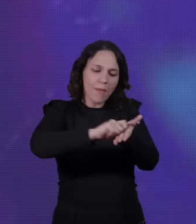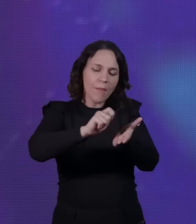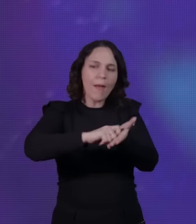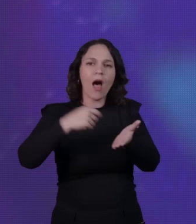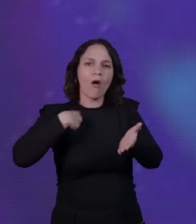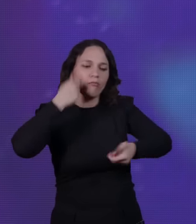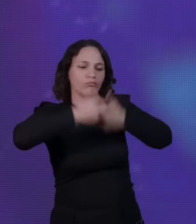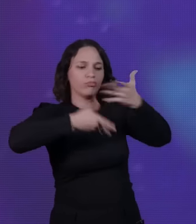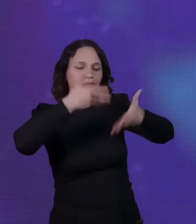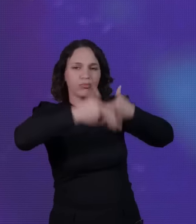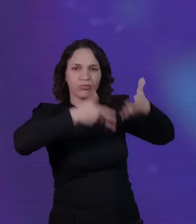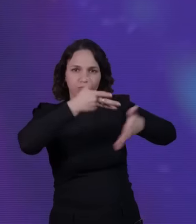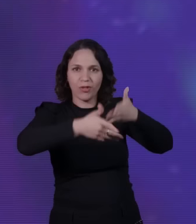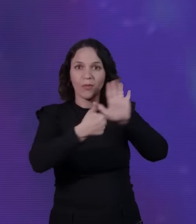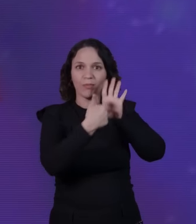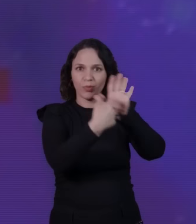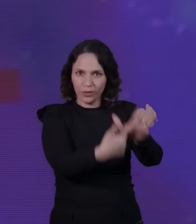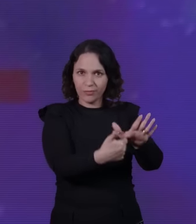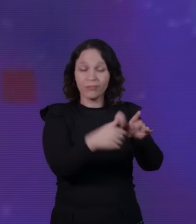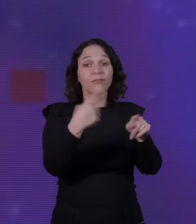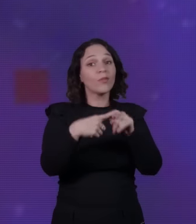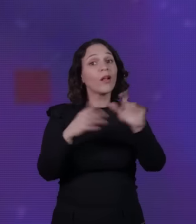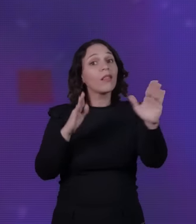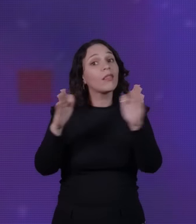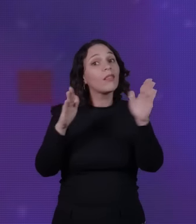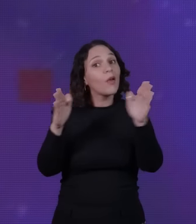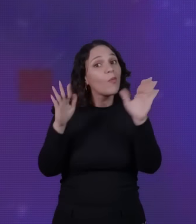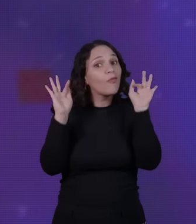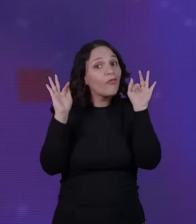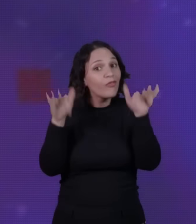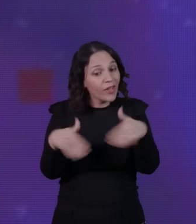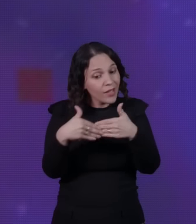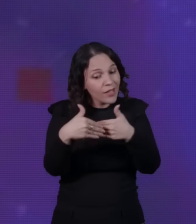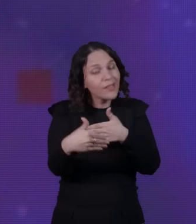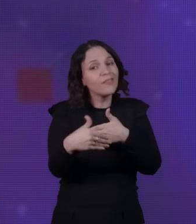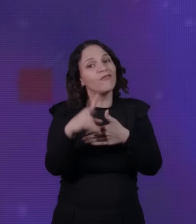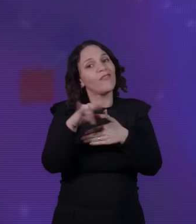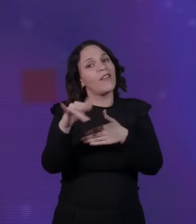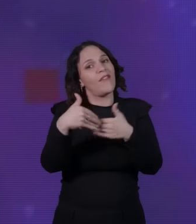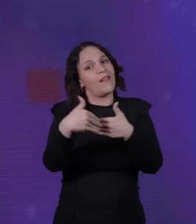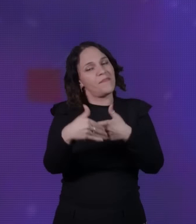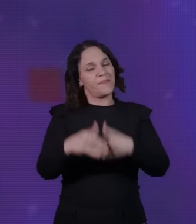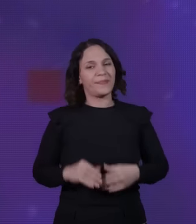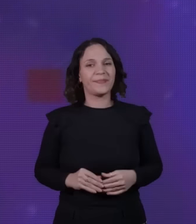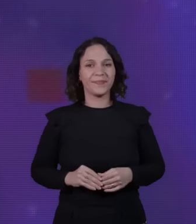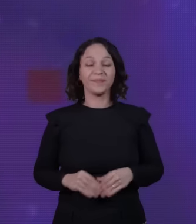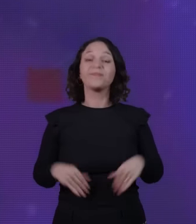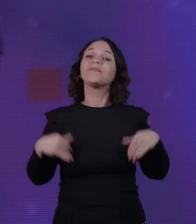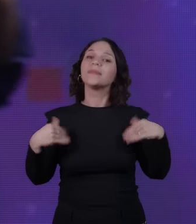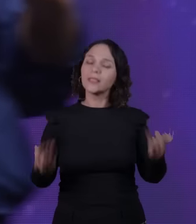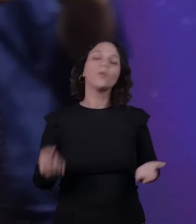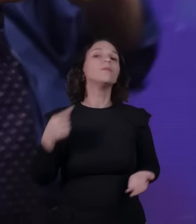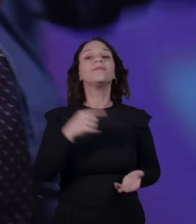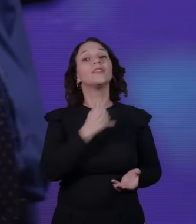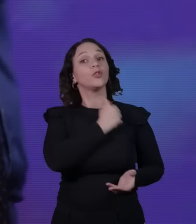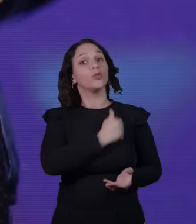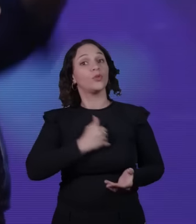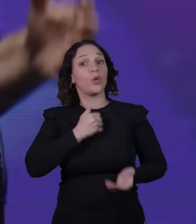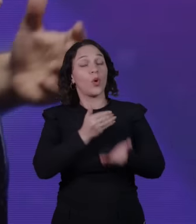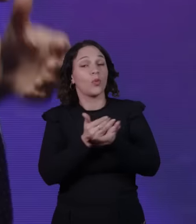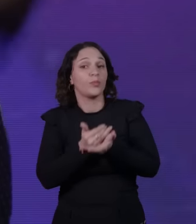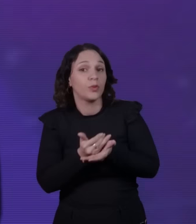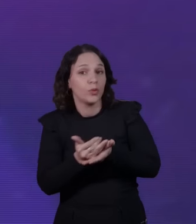que eu vou te mostrar. Porque o tempo do fim está próximo. Ali então começa a